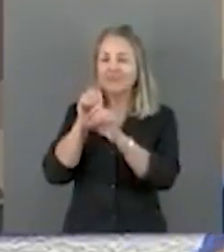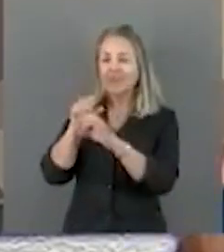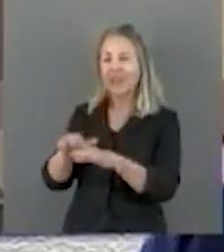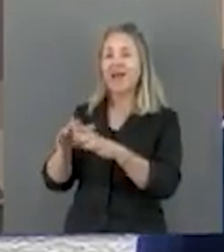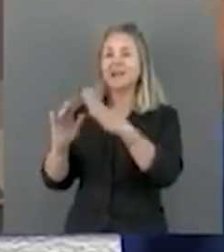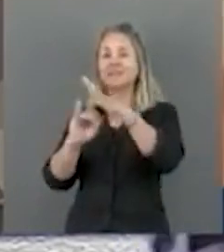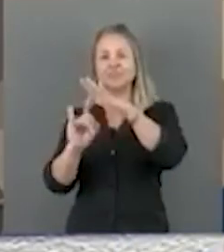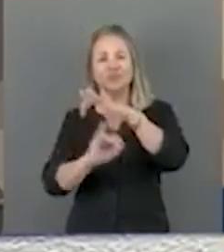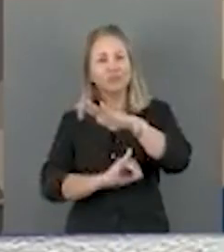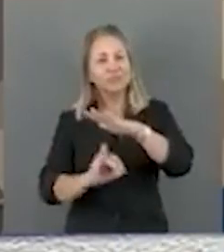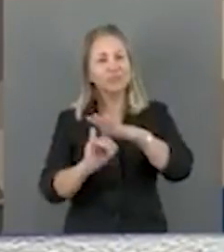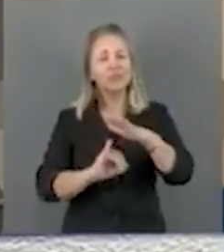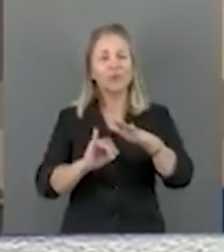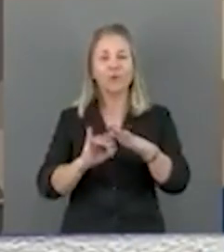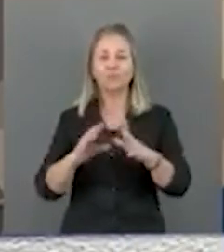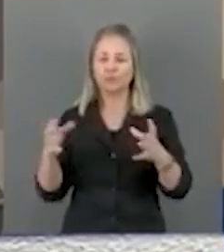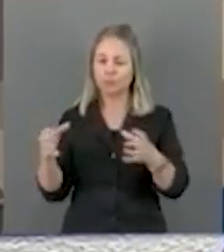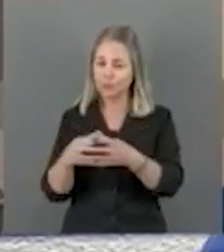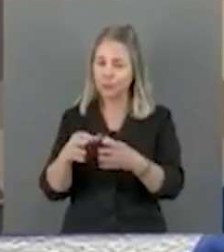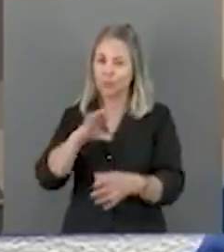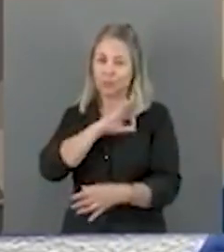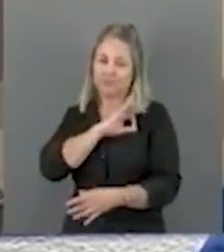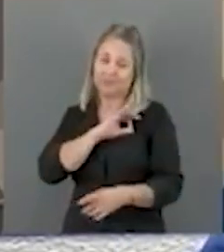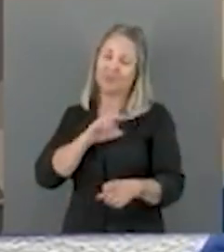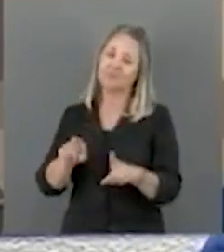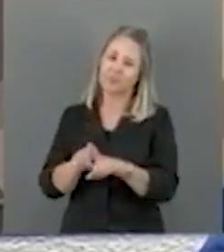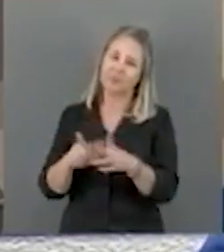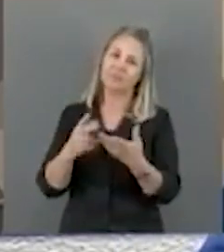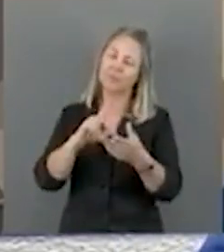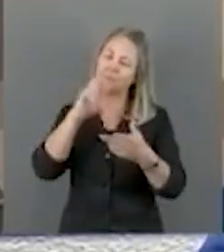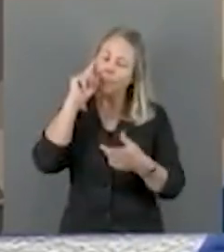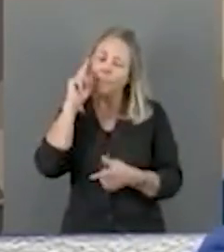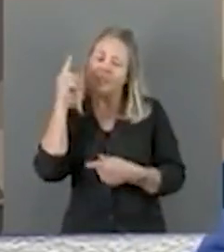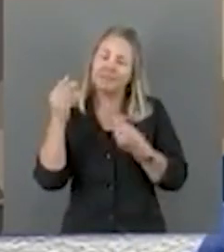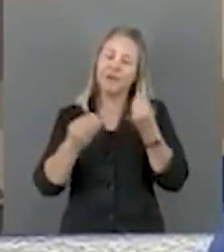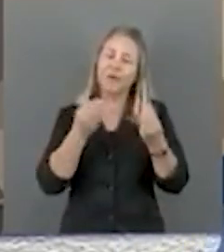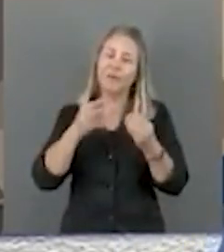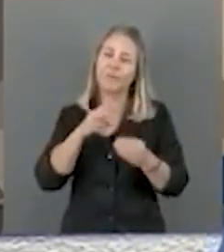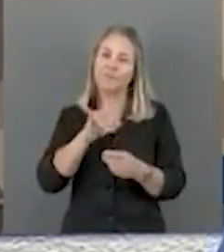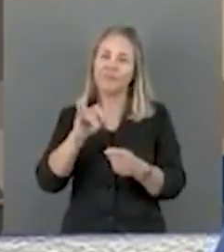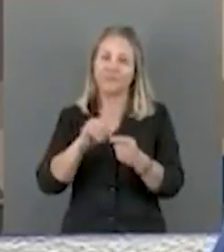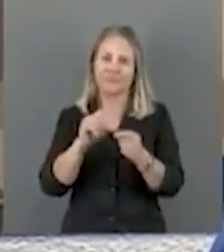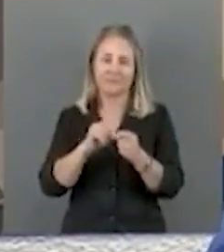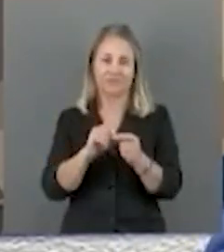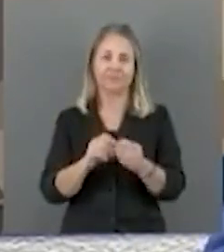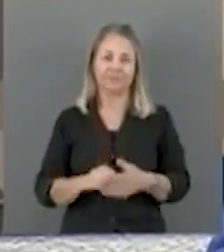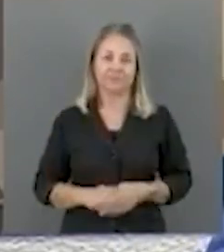policiais? Vamos pensar, fazer um grande diagnóstico em relação a isso. Tá?